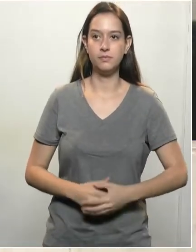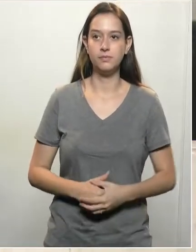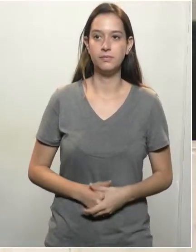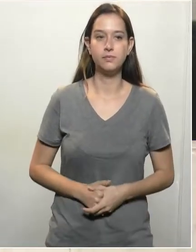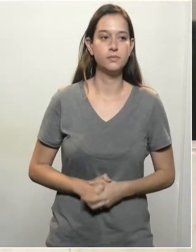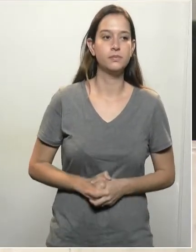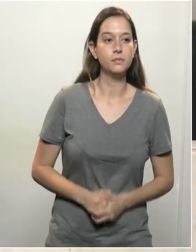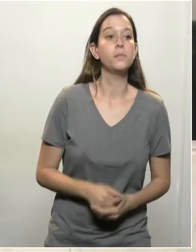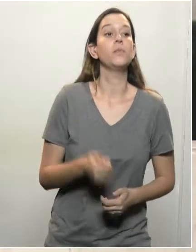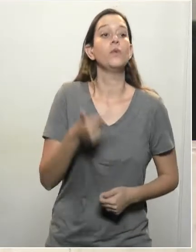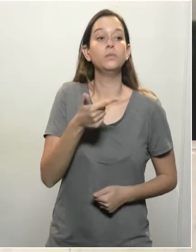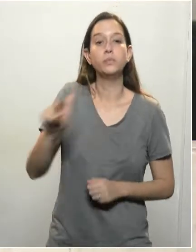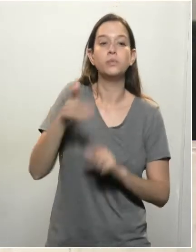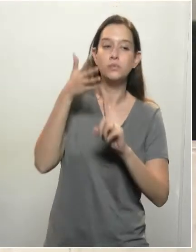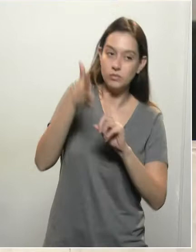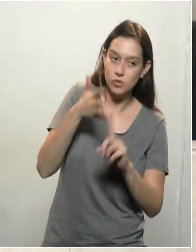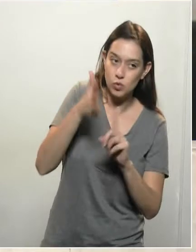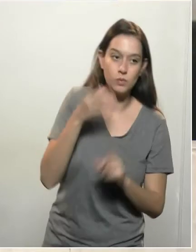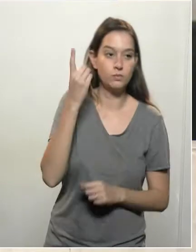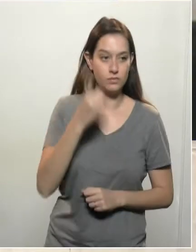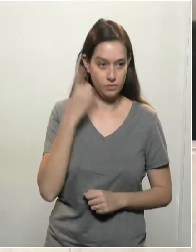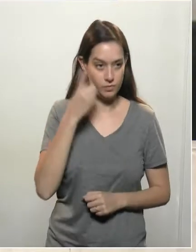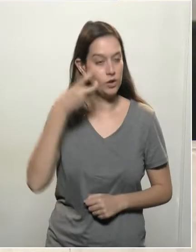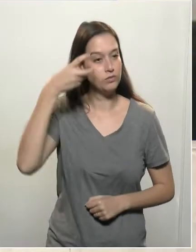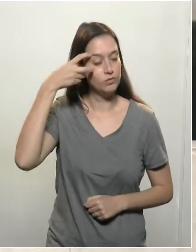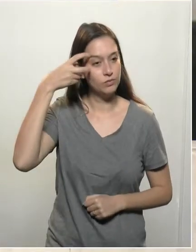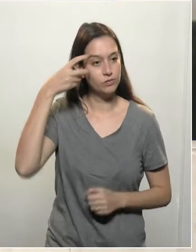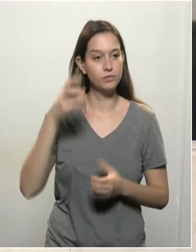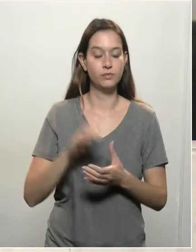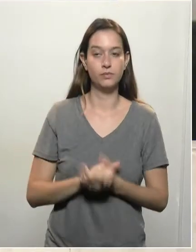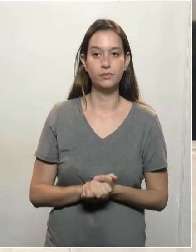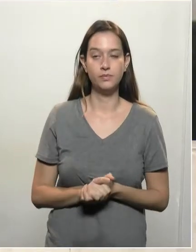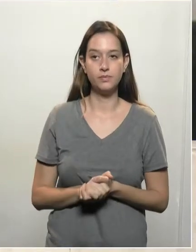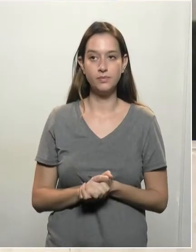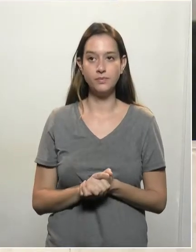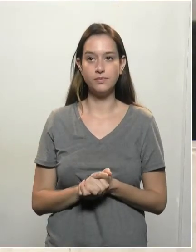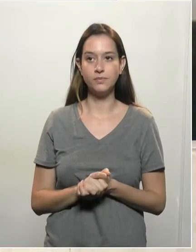Próximo orador, deputado Arilson Chiorato.